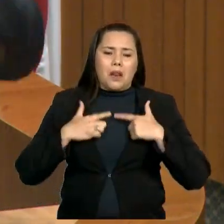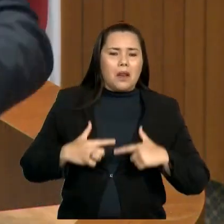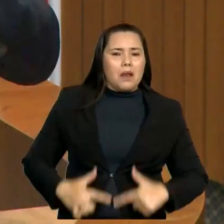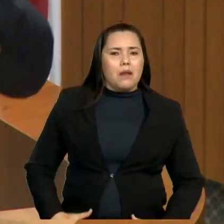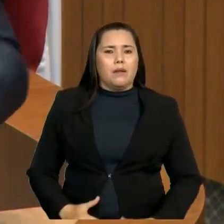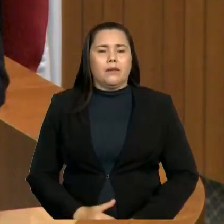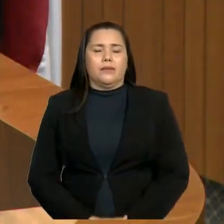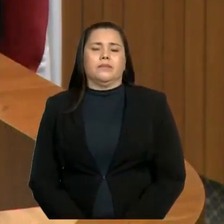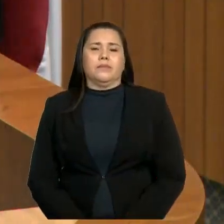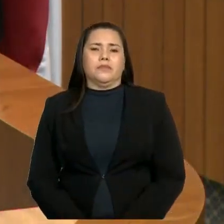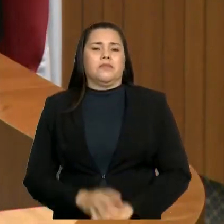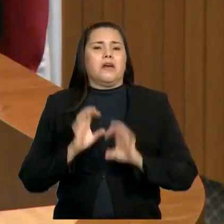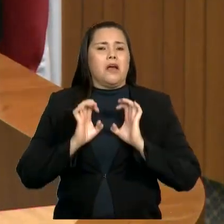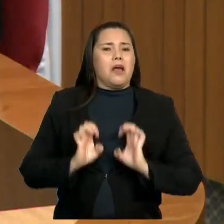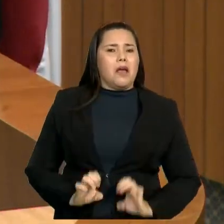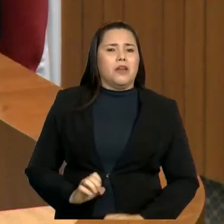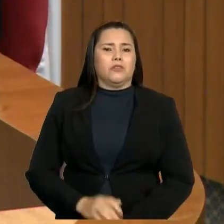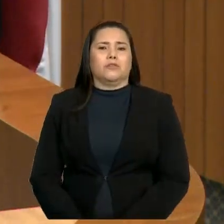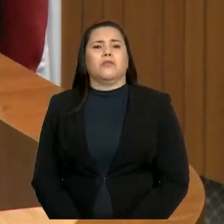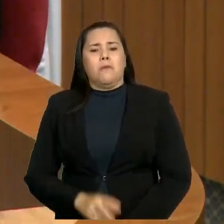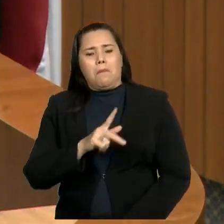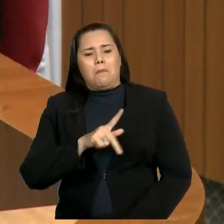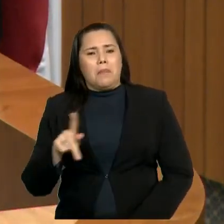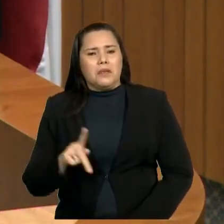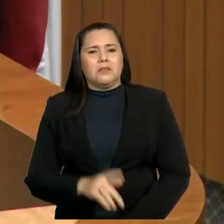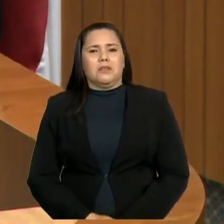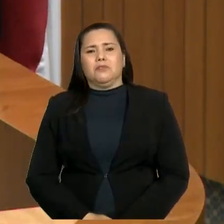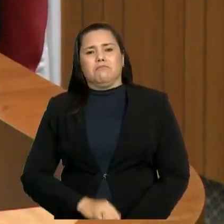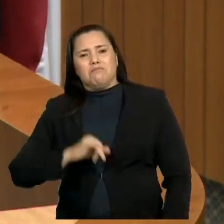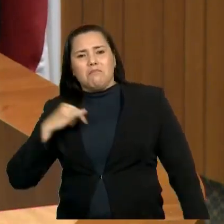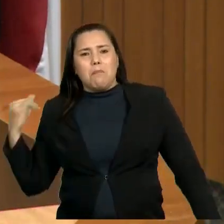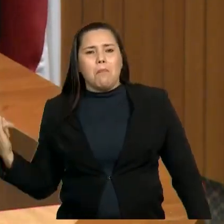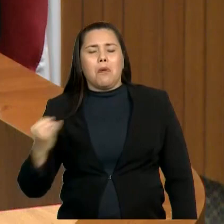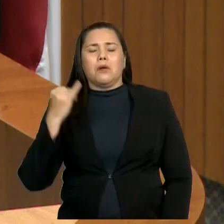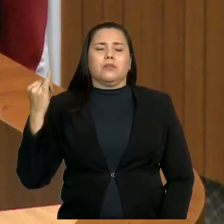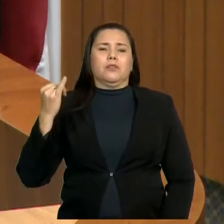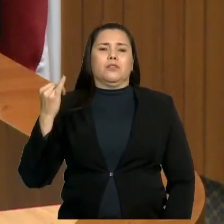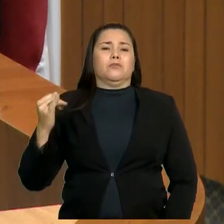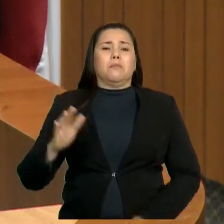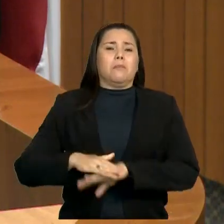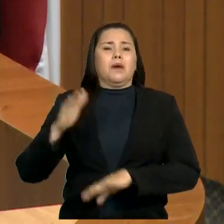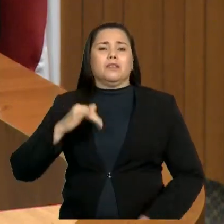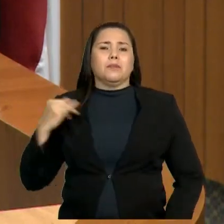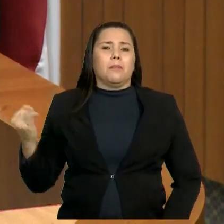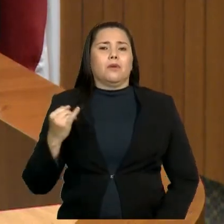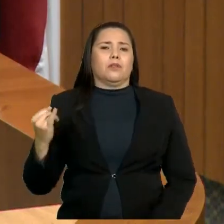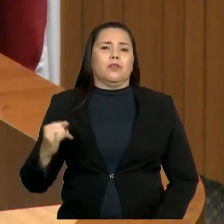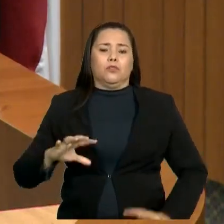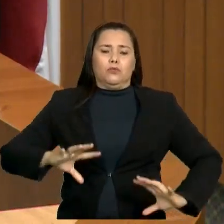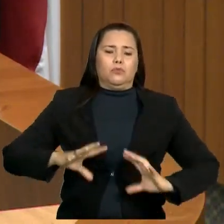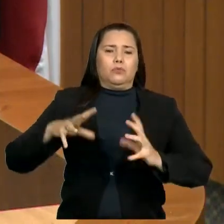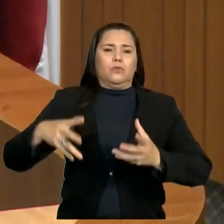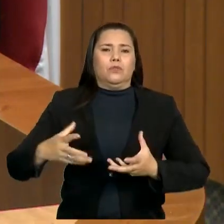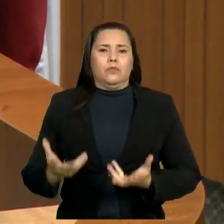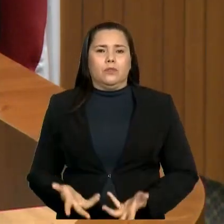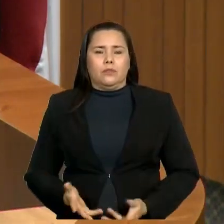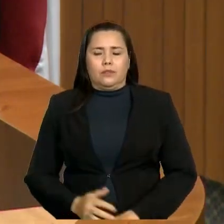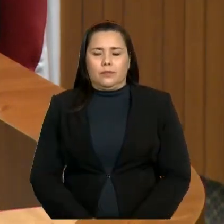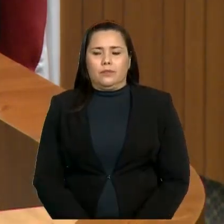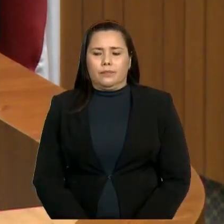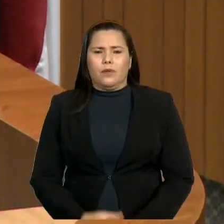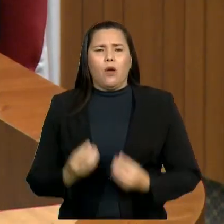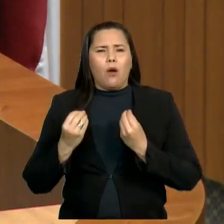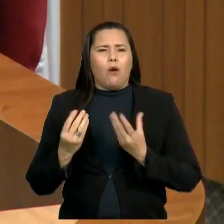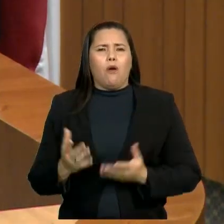um dos maiores estadistas da história da humanidade como é que uma pessoa que diz que Lula é tudo isso